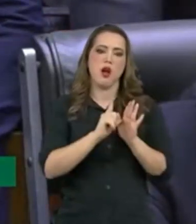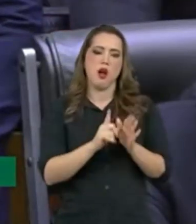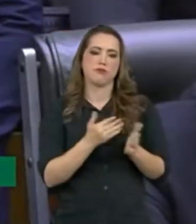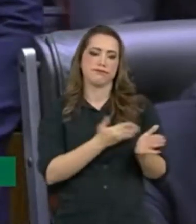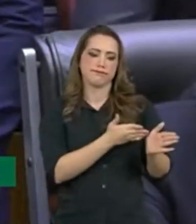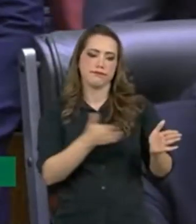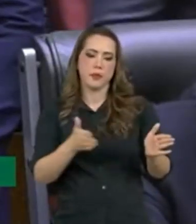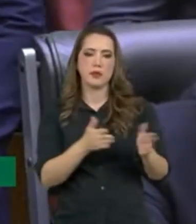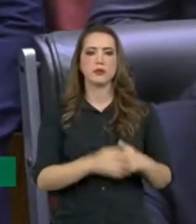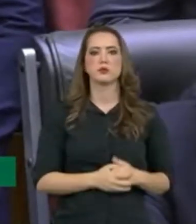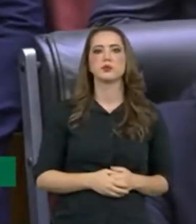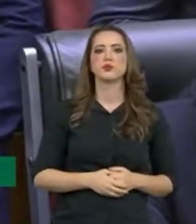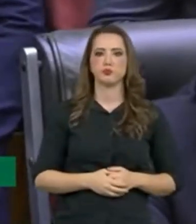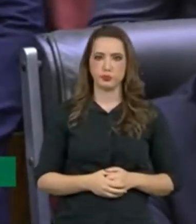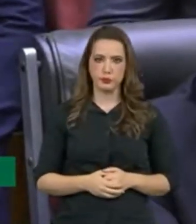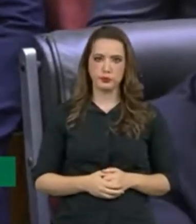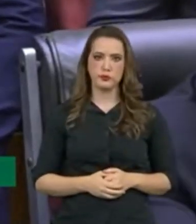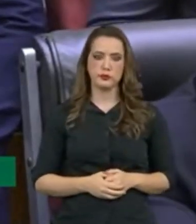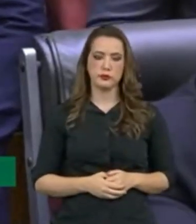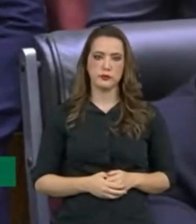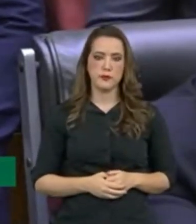nesses últimos tempos.